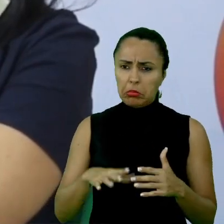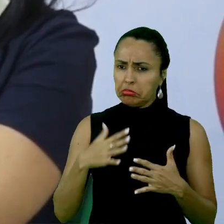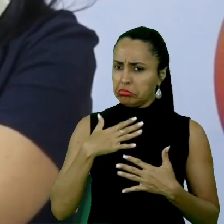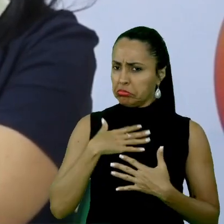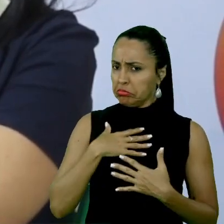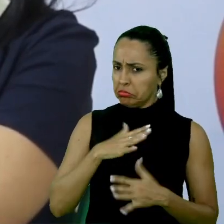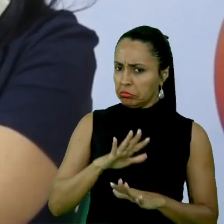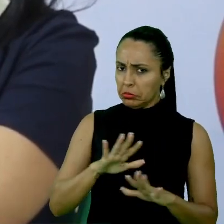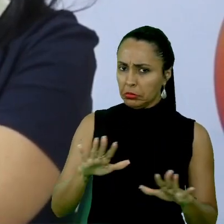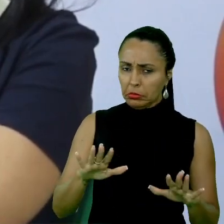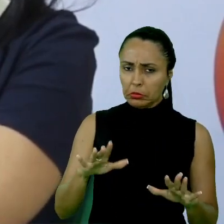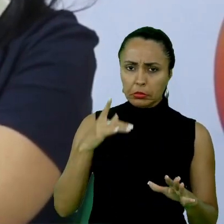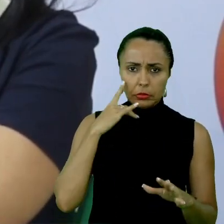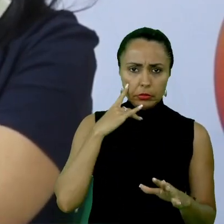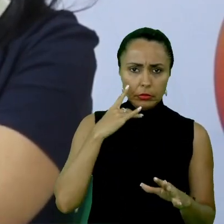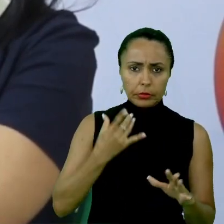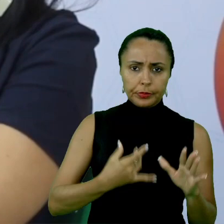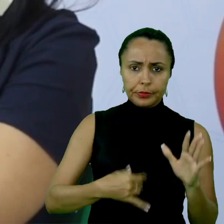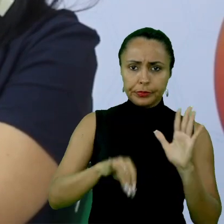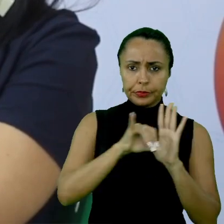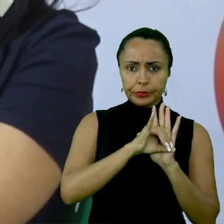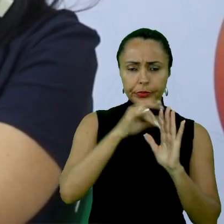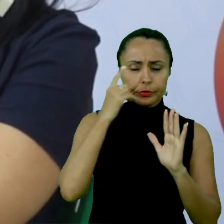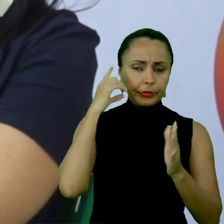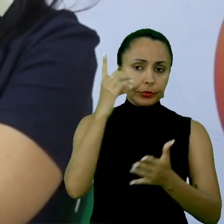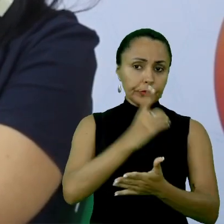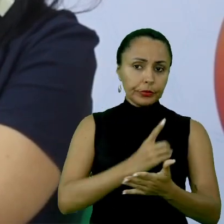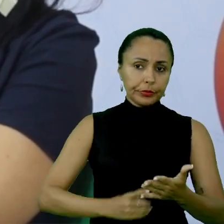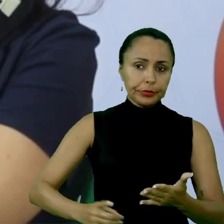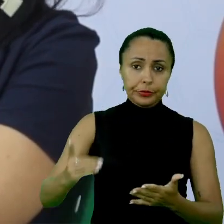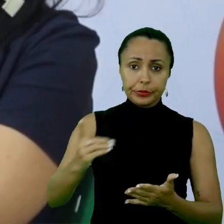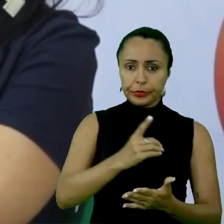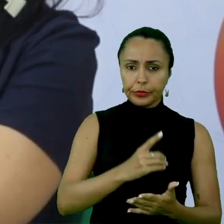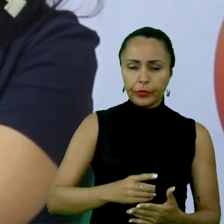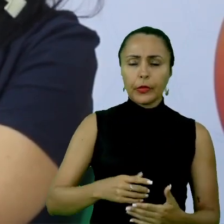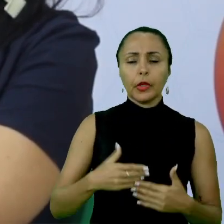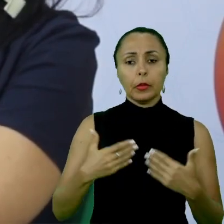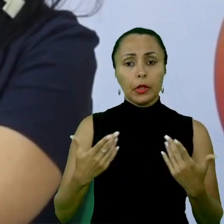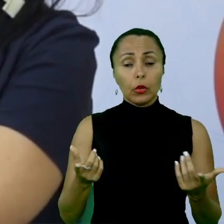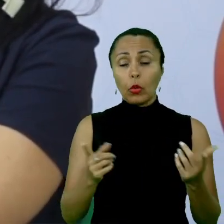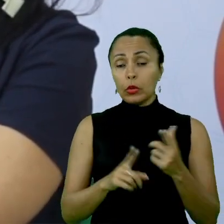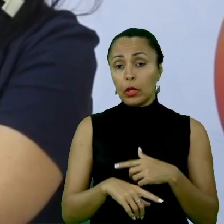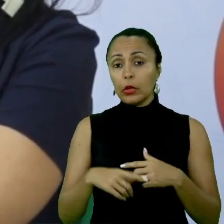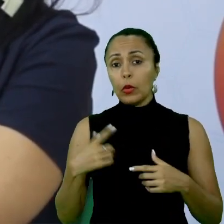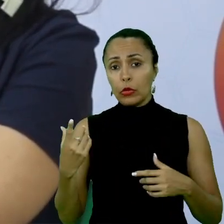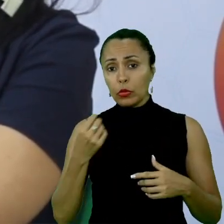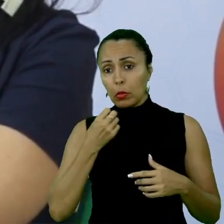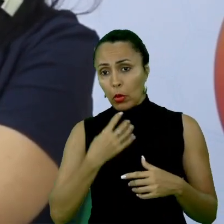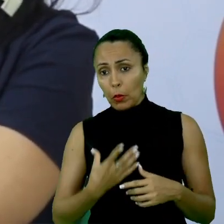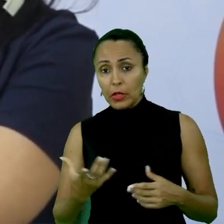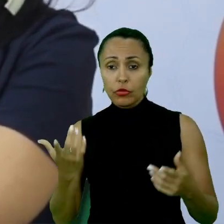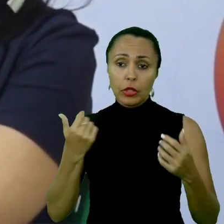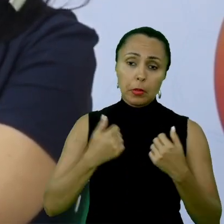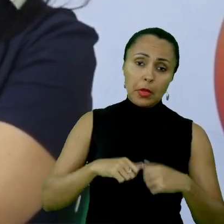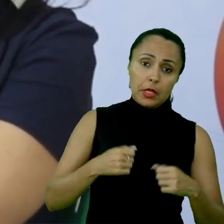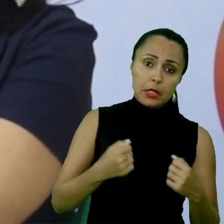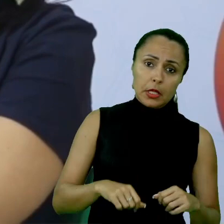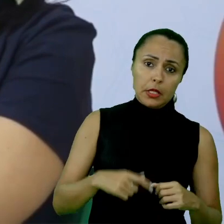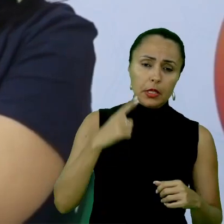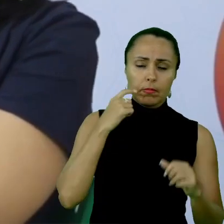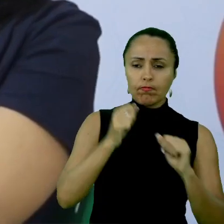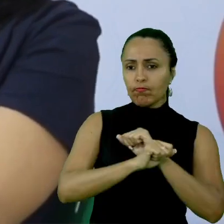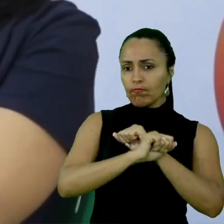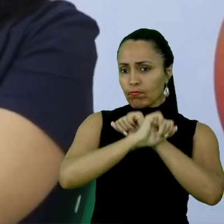identidades dentro do design. Muito pelo contrário, né? Eu acho incrível, mas eu acho que a gente precisa ser muito